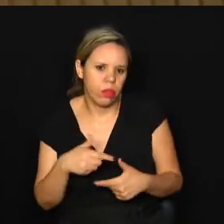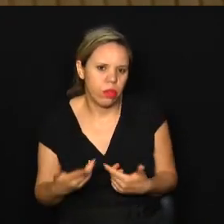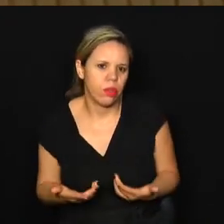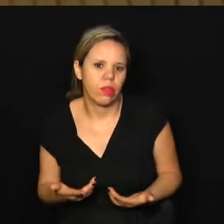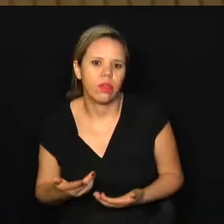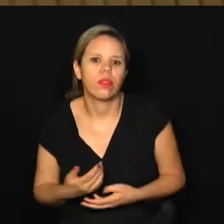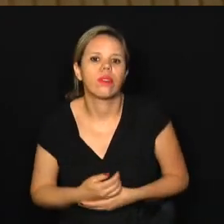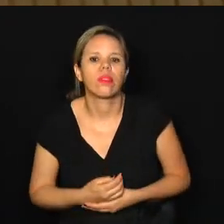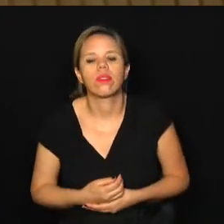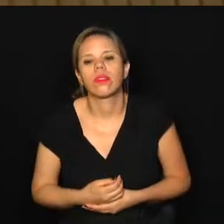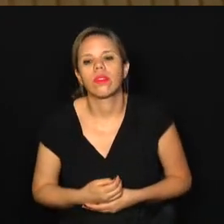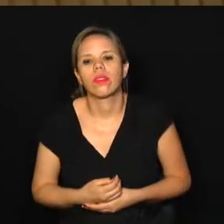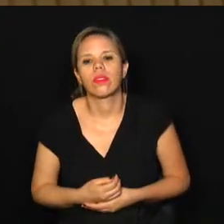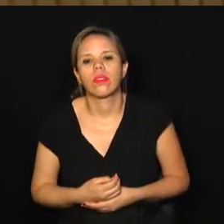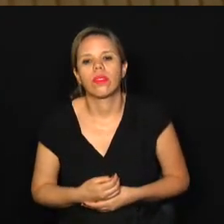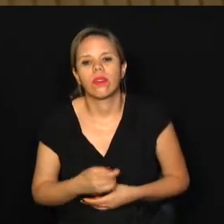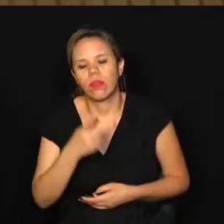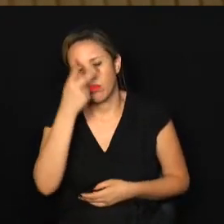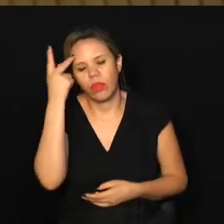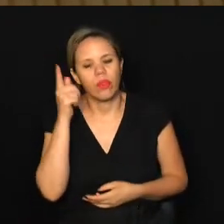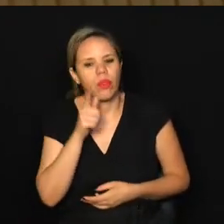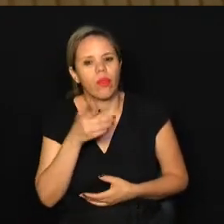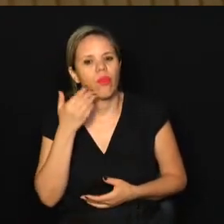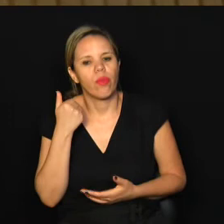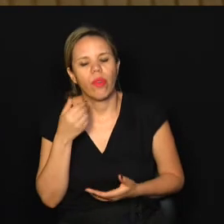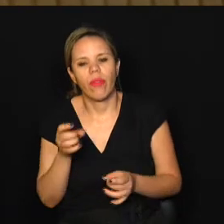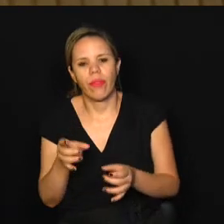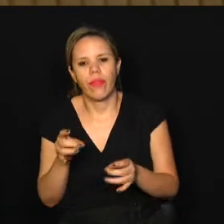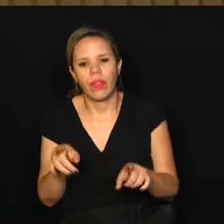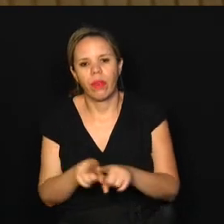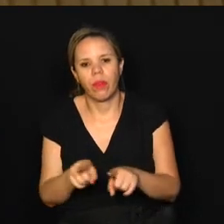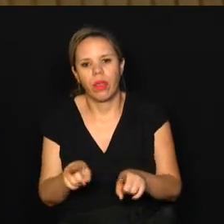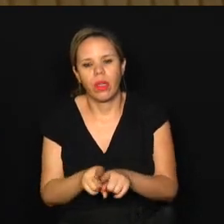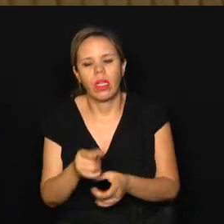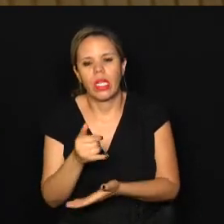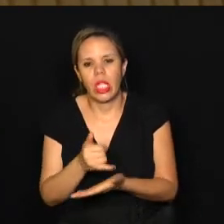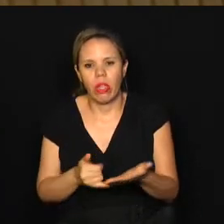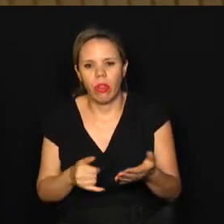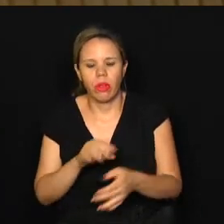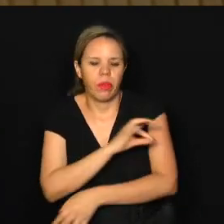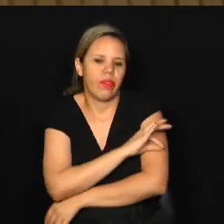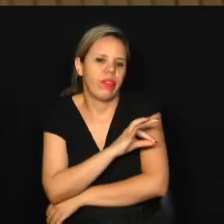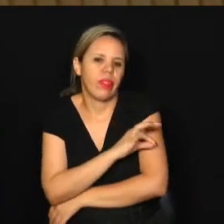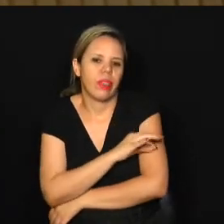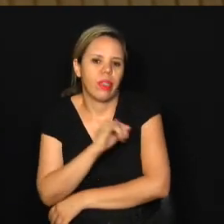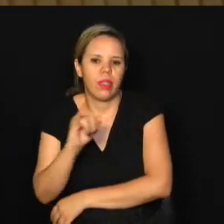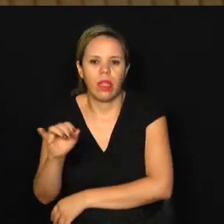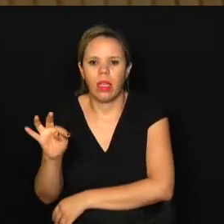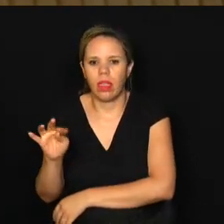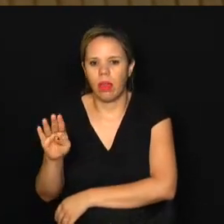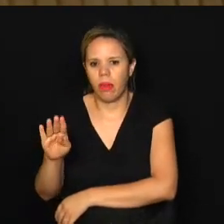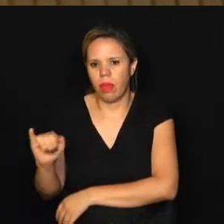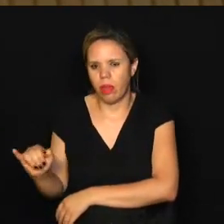gera consumo e nas vendas também gera o tributo da prefeitura, o ITBI. Então, nós